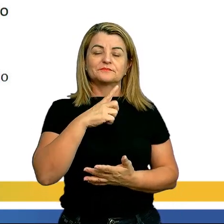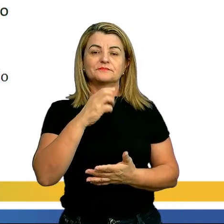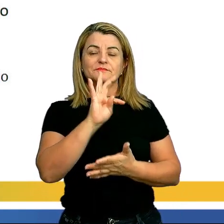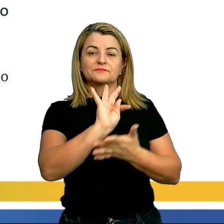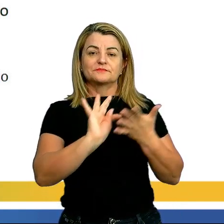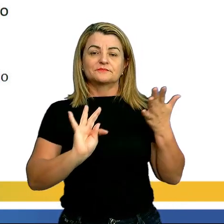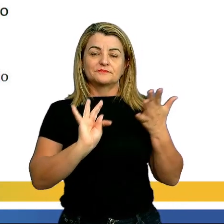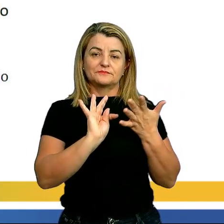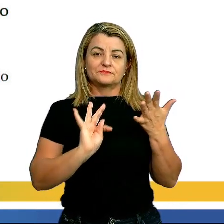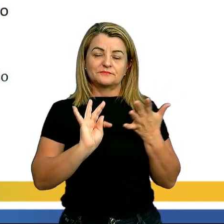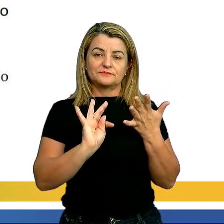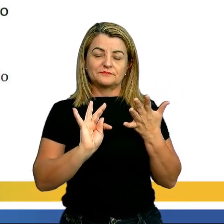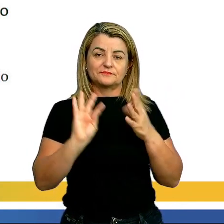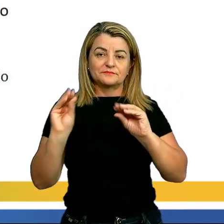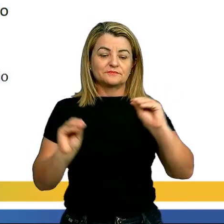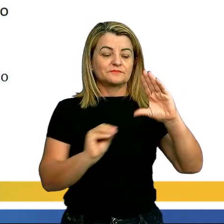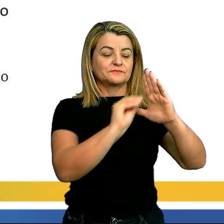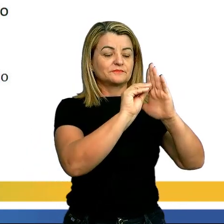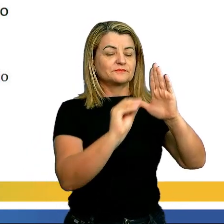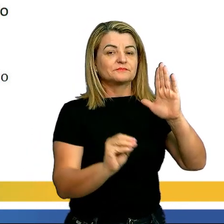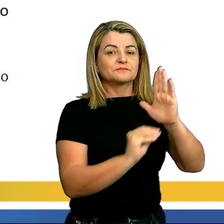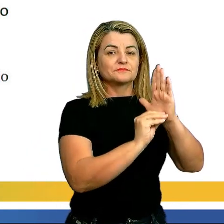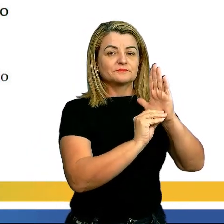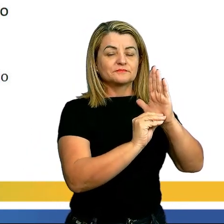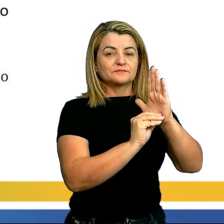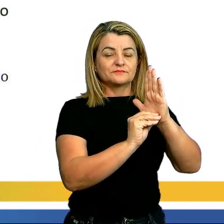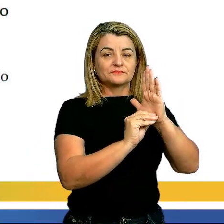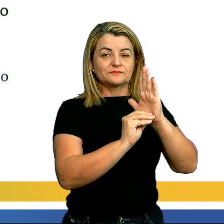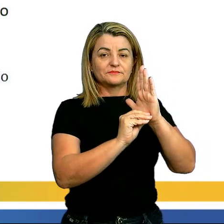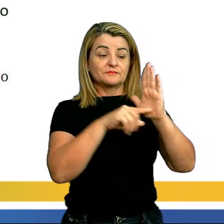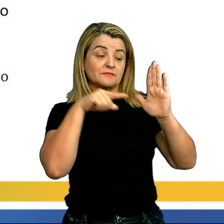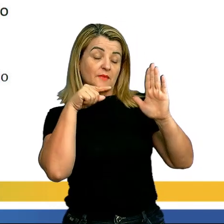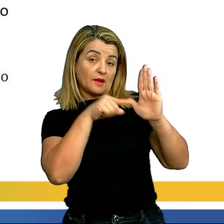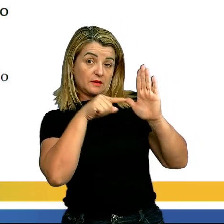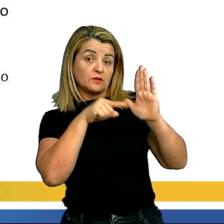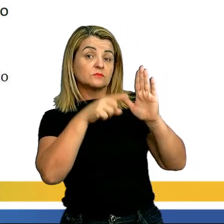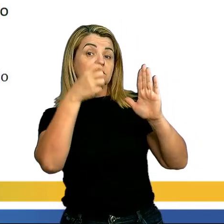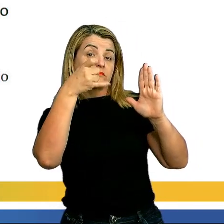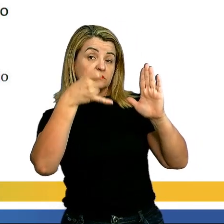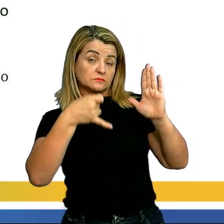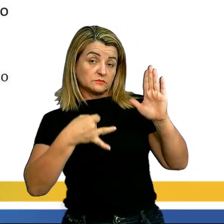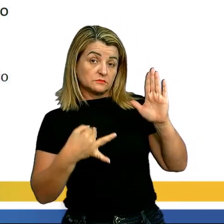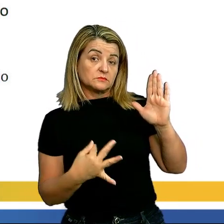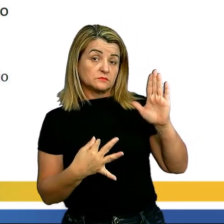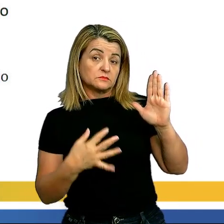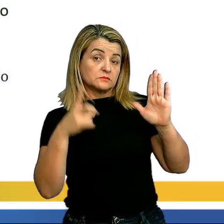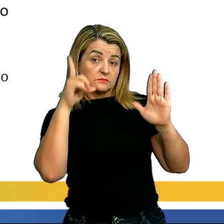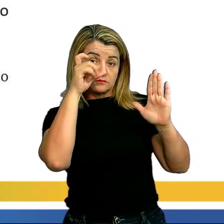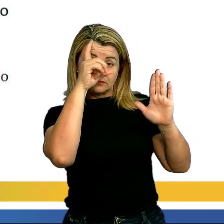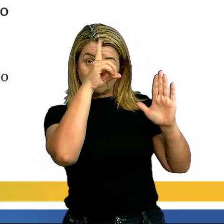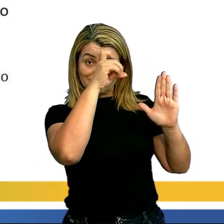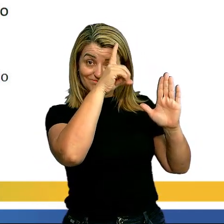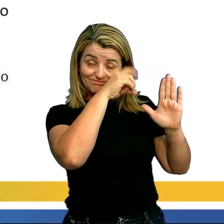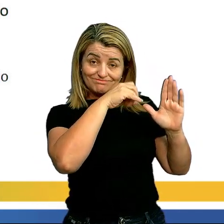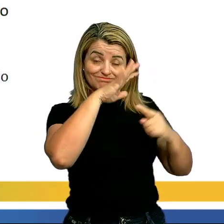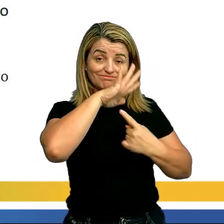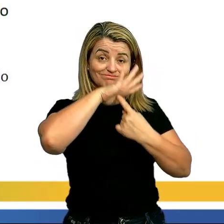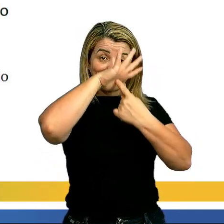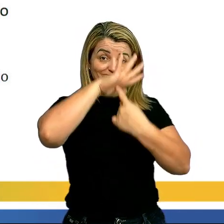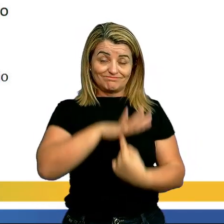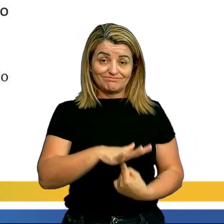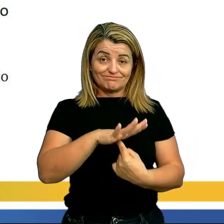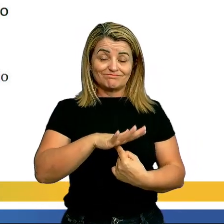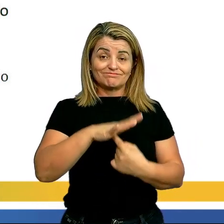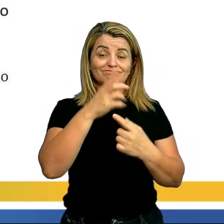né? Em que o autor, ele vai falar da crise, né? Da Grande Depressão. E ele